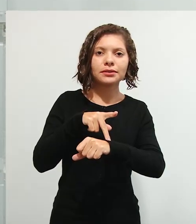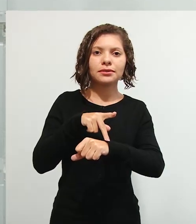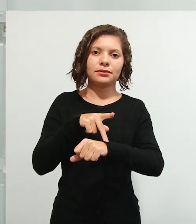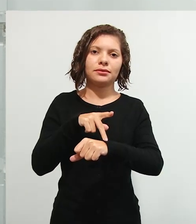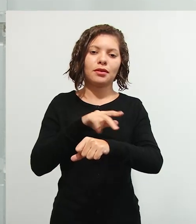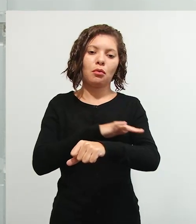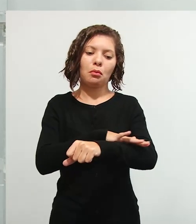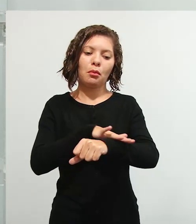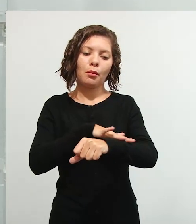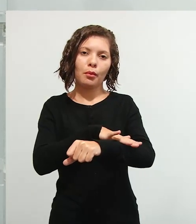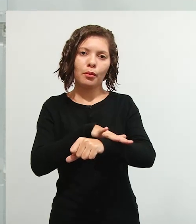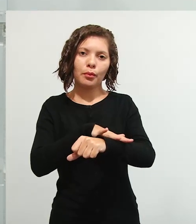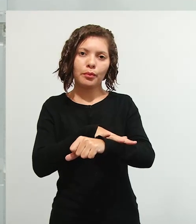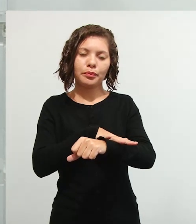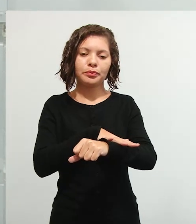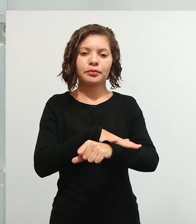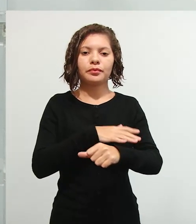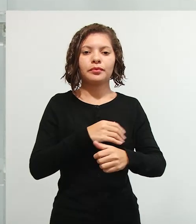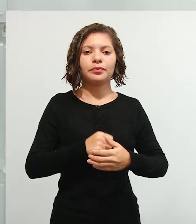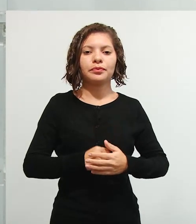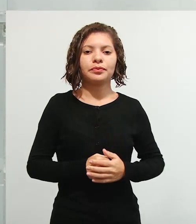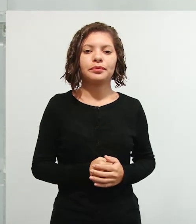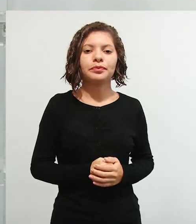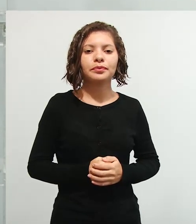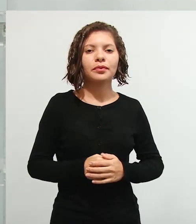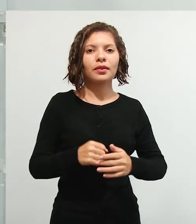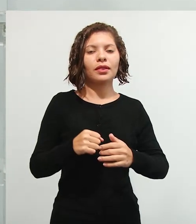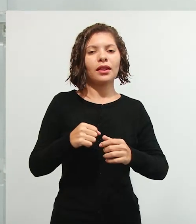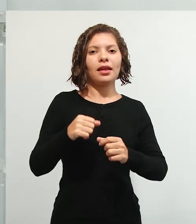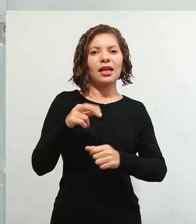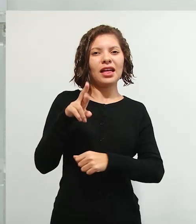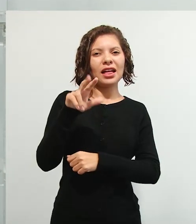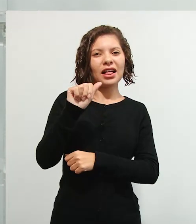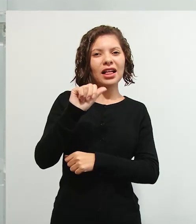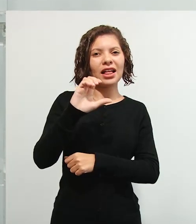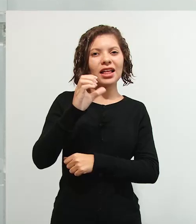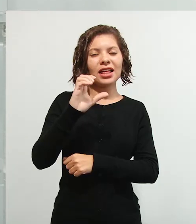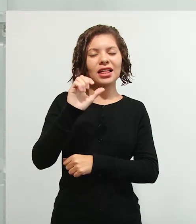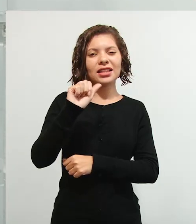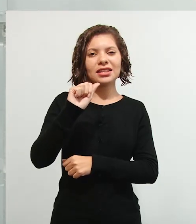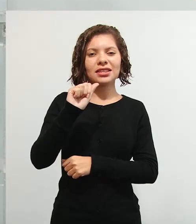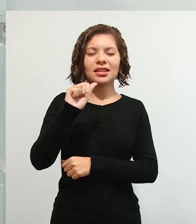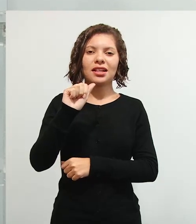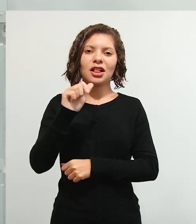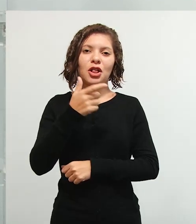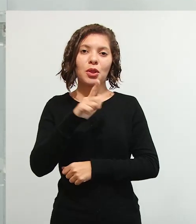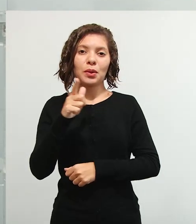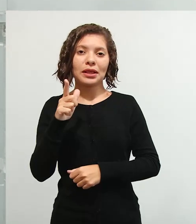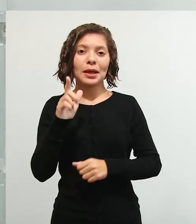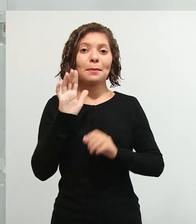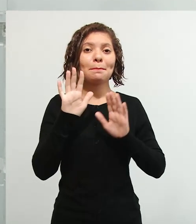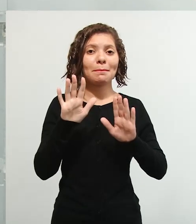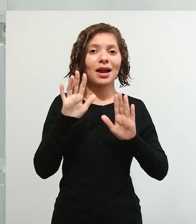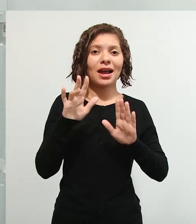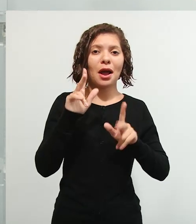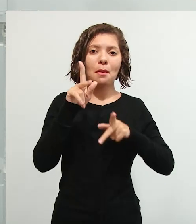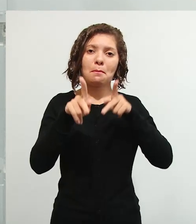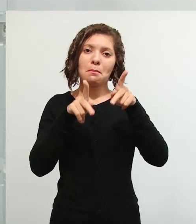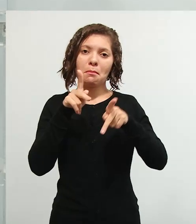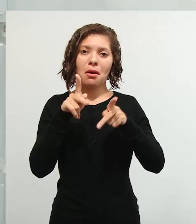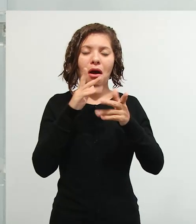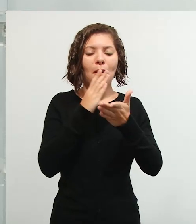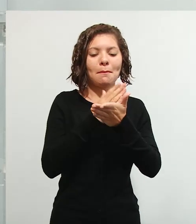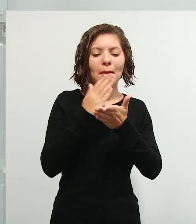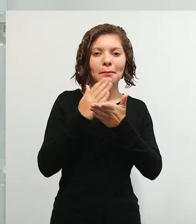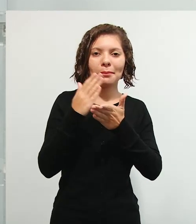pela raça. Aquela mesma raça que não existe, mas que nós dividimos, classificamos os grupos humanos racialmente.